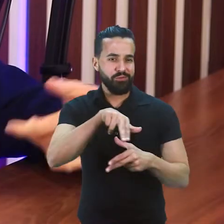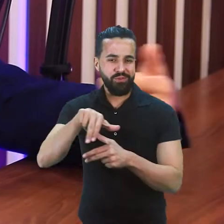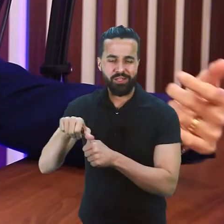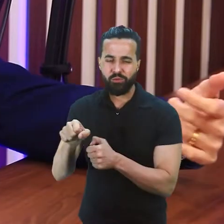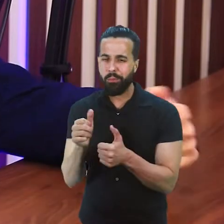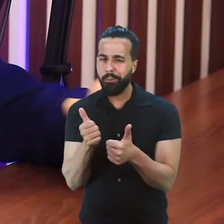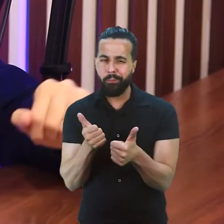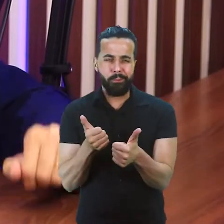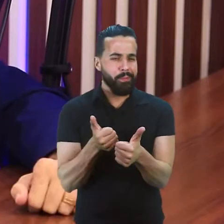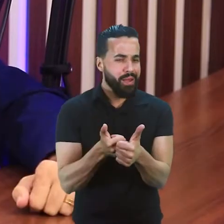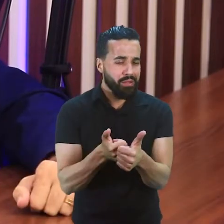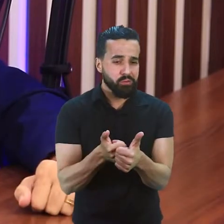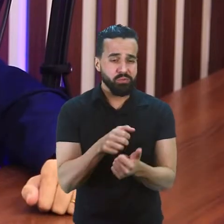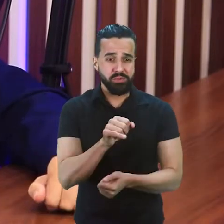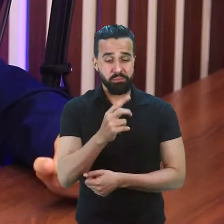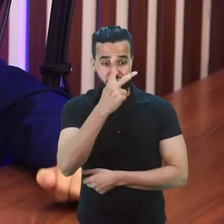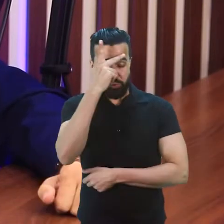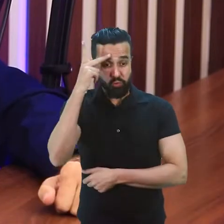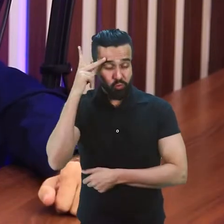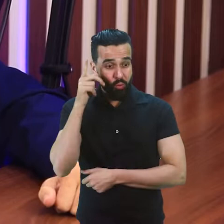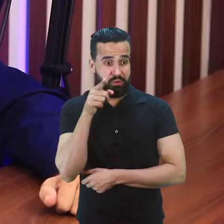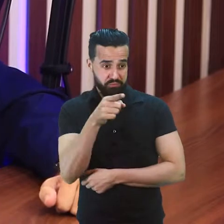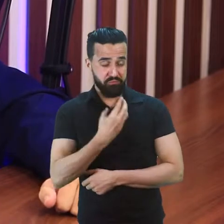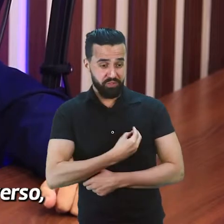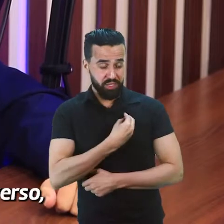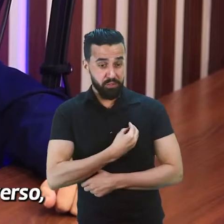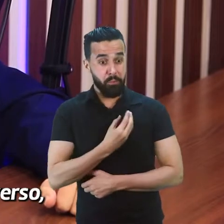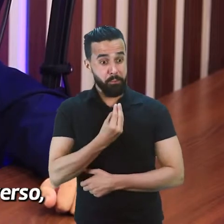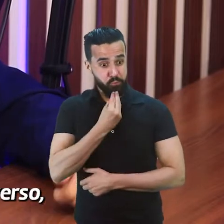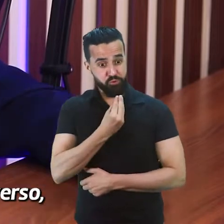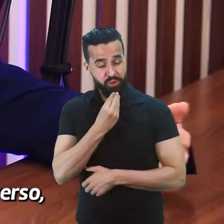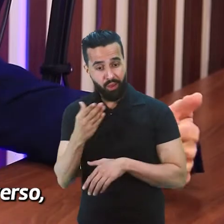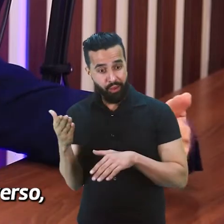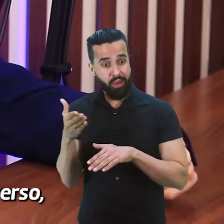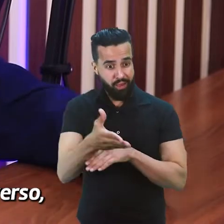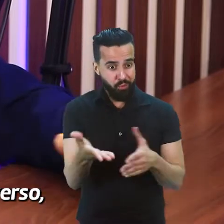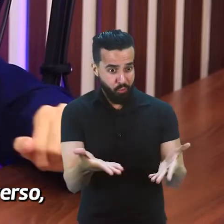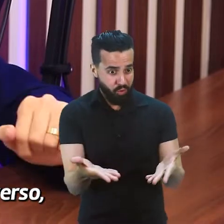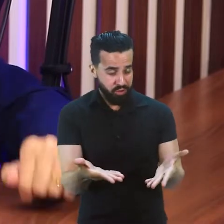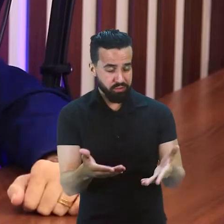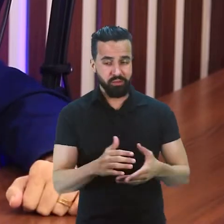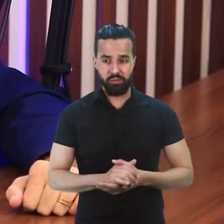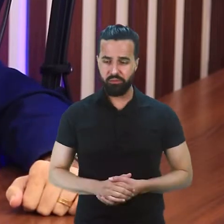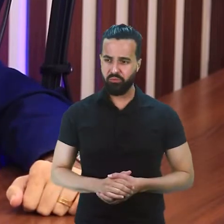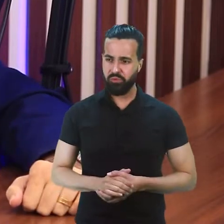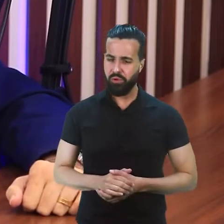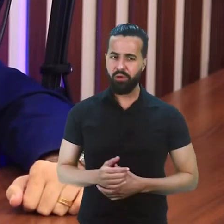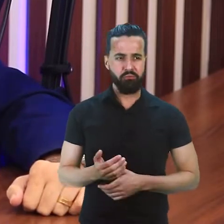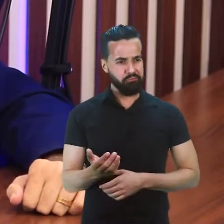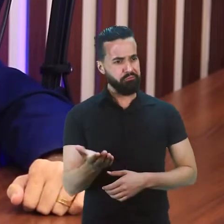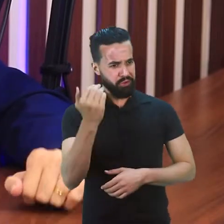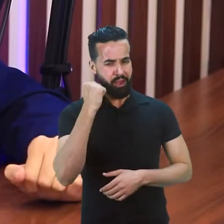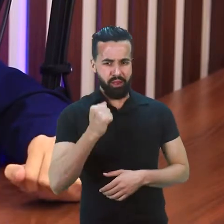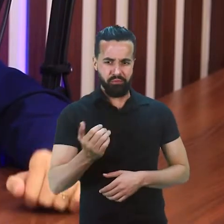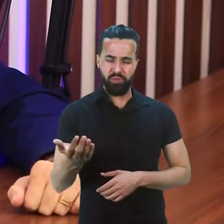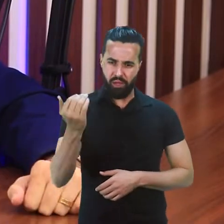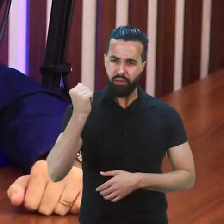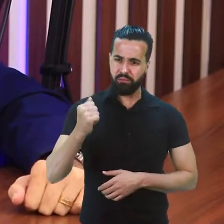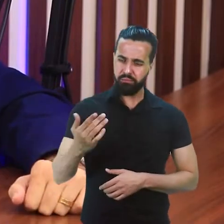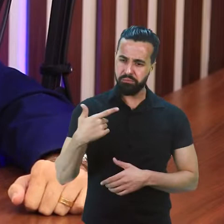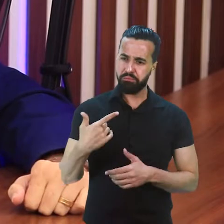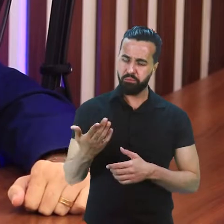né, imaginei se tivesse alguém aí, eu dava um pulinho aí agora. Aí ele falou assim, não, já que você está no Universo, vem cá, dá esse pulo